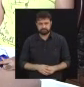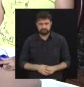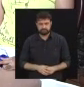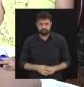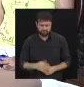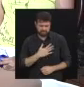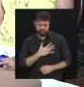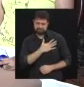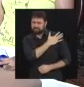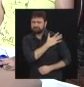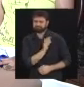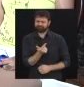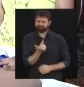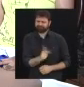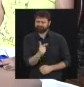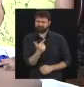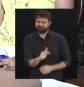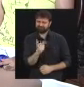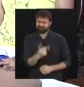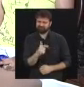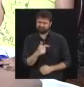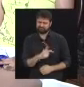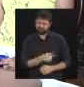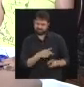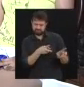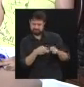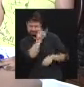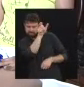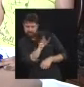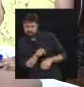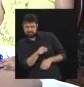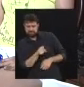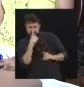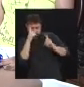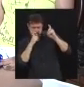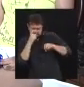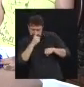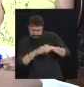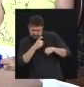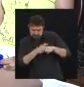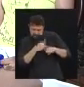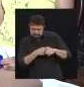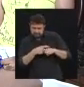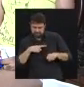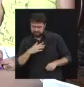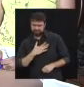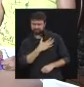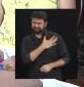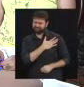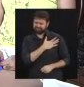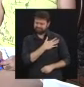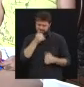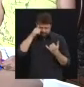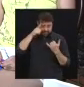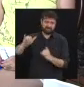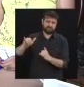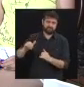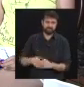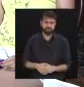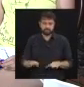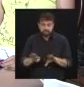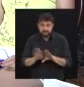não tenham preconceito, né, em relação à pessoa que tem a síndrome de Moebius, e possam